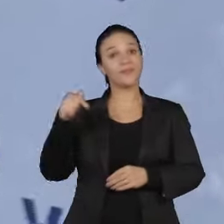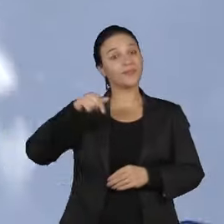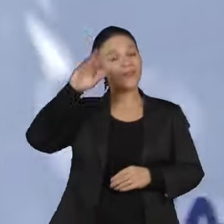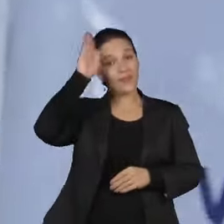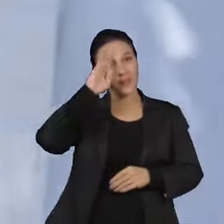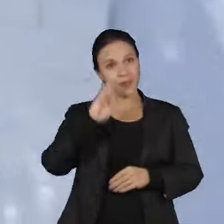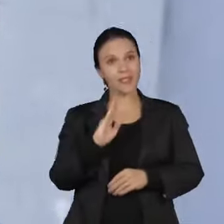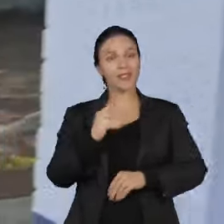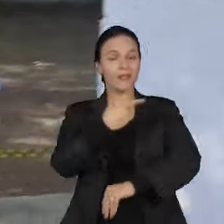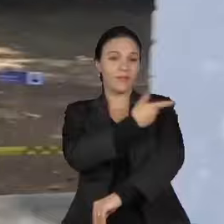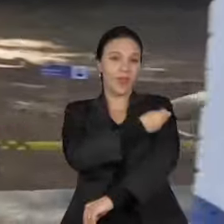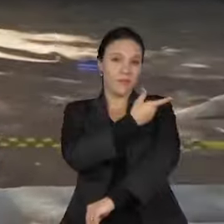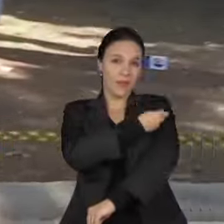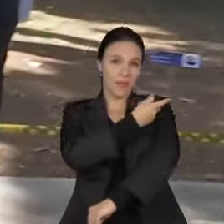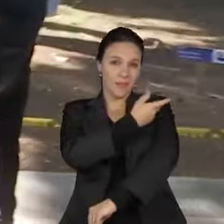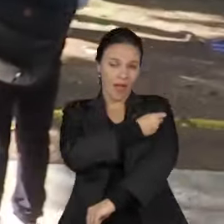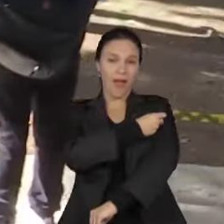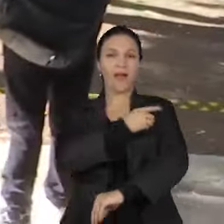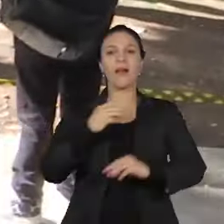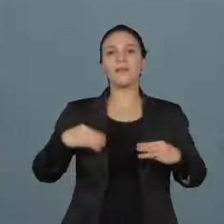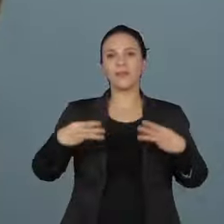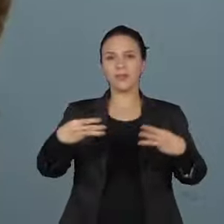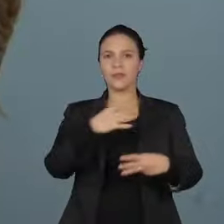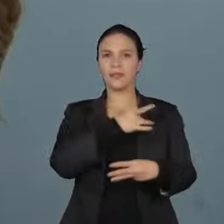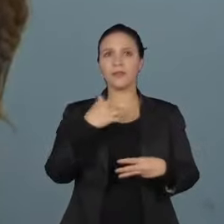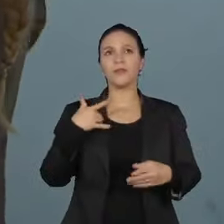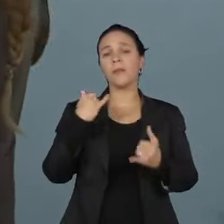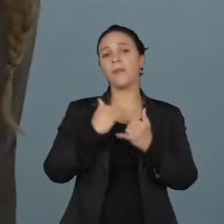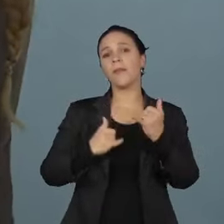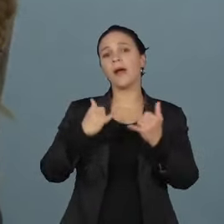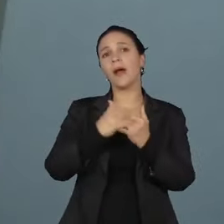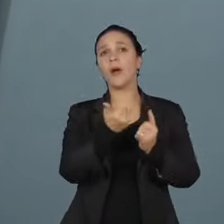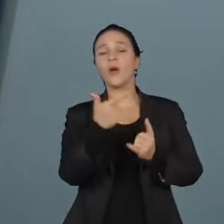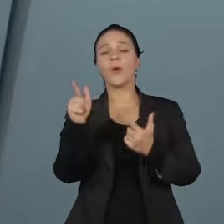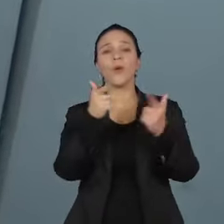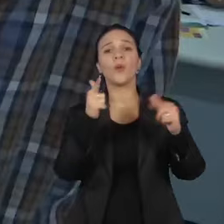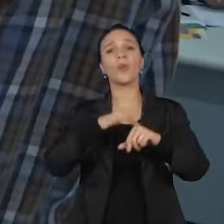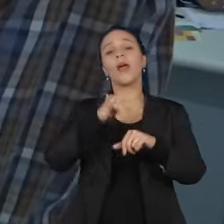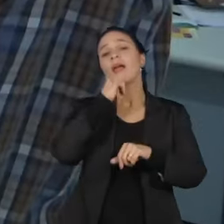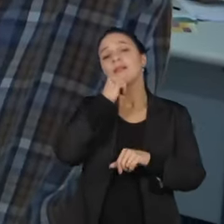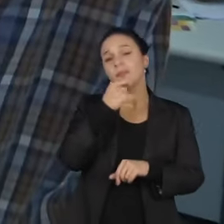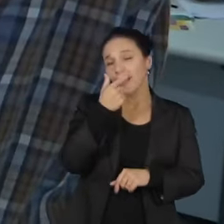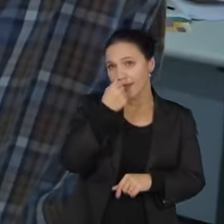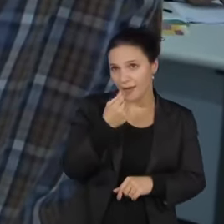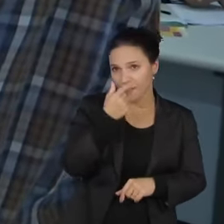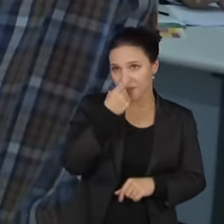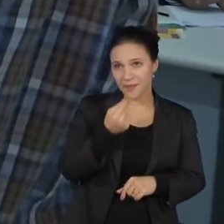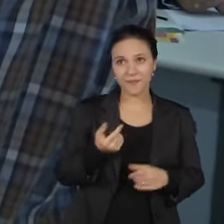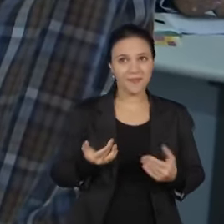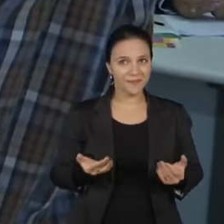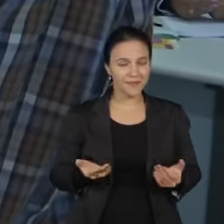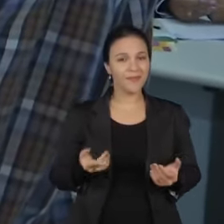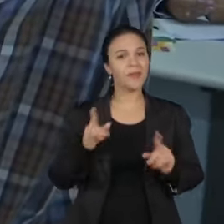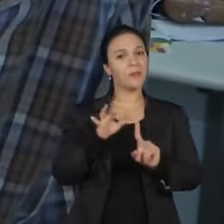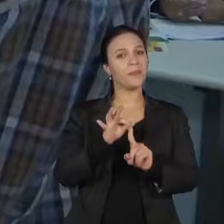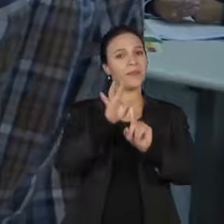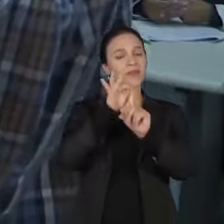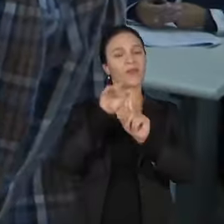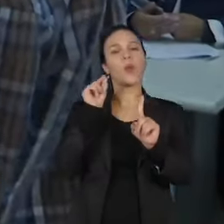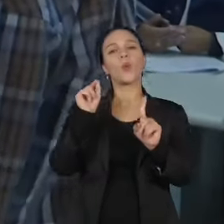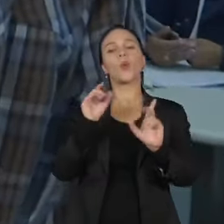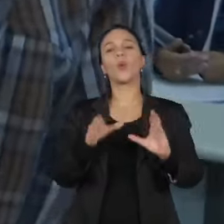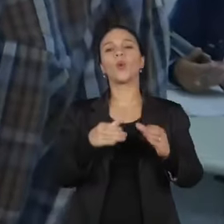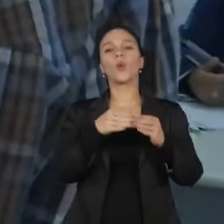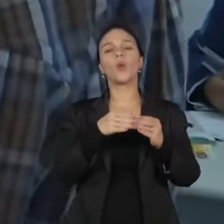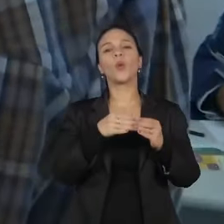esquema vacinal do Ministério da Saúde é parecido com de outras doenças como a gripe, ou seja, privilegiando os